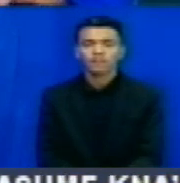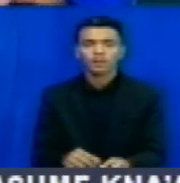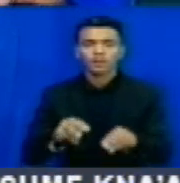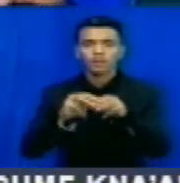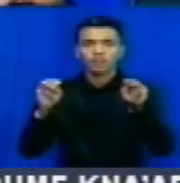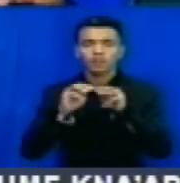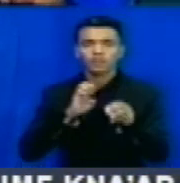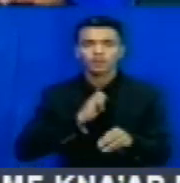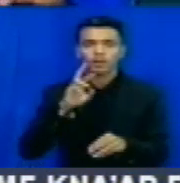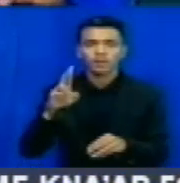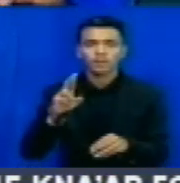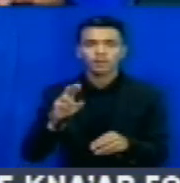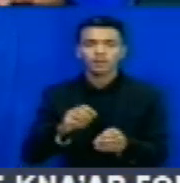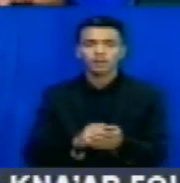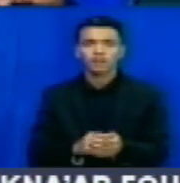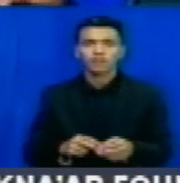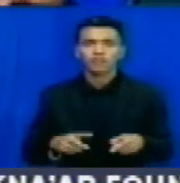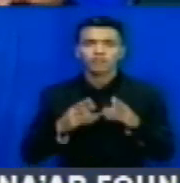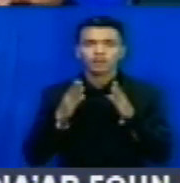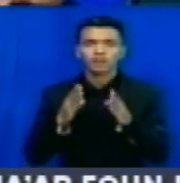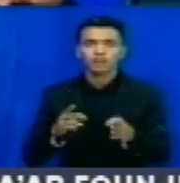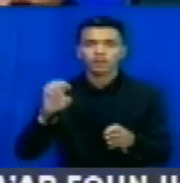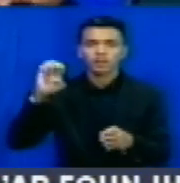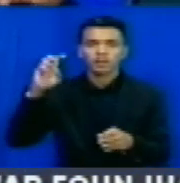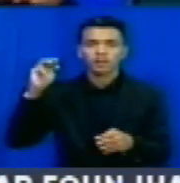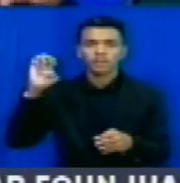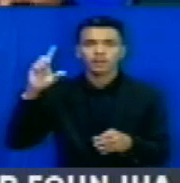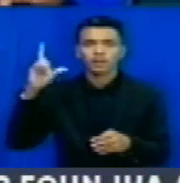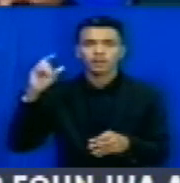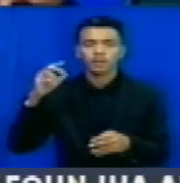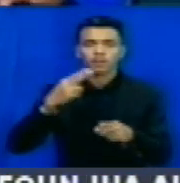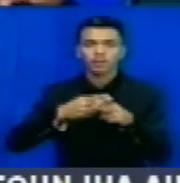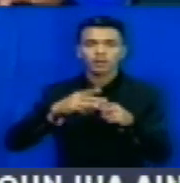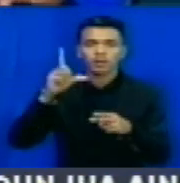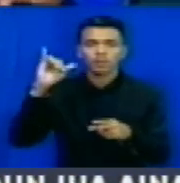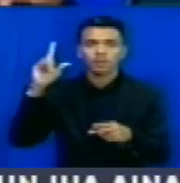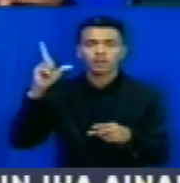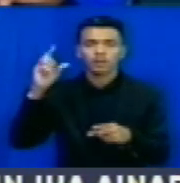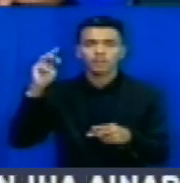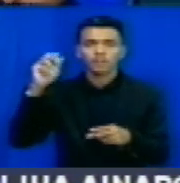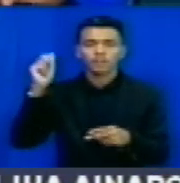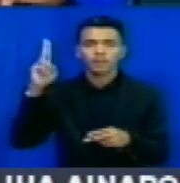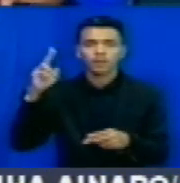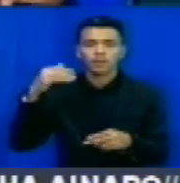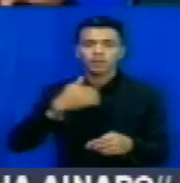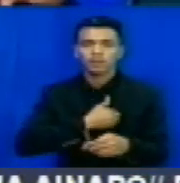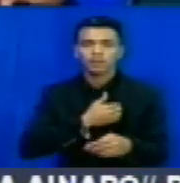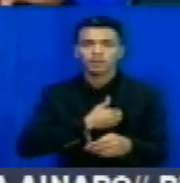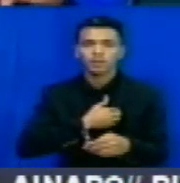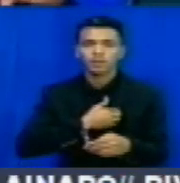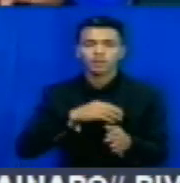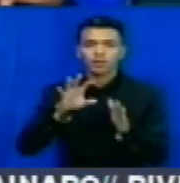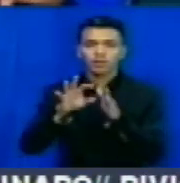Bafali município Ermeira saudoso Hermenezildo de Deus o código Lulimau se deu que tem reconhecimento